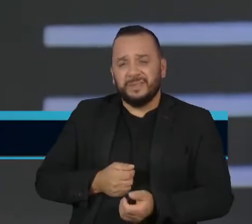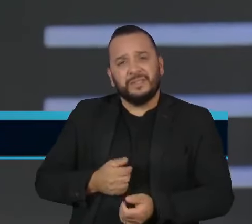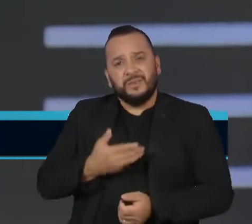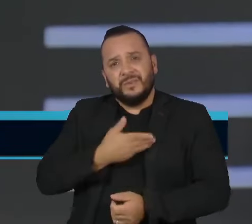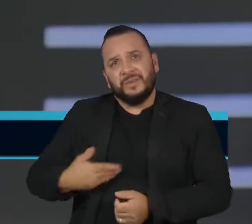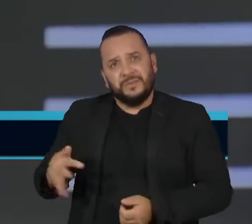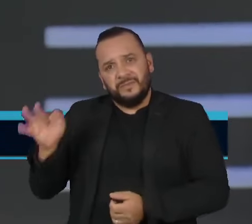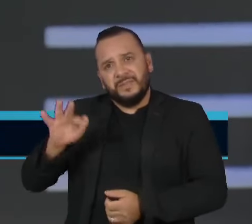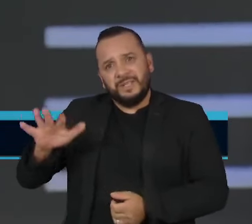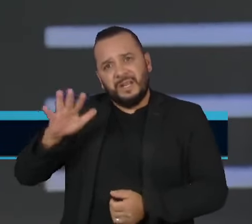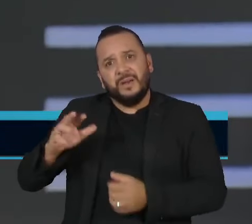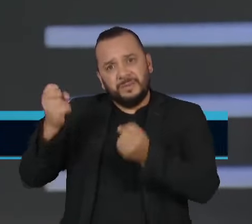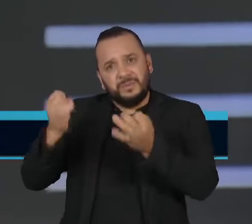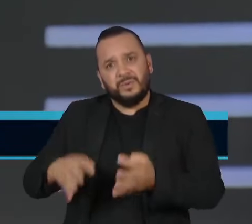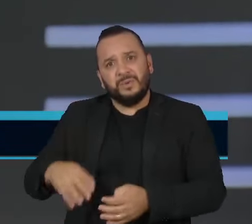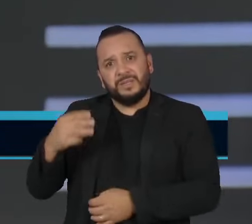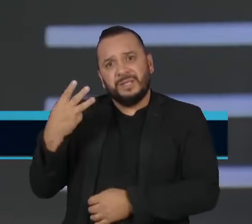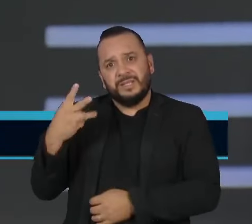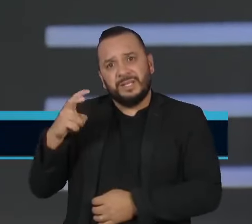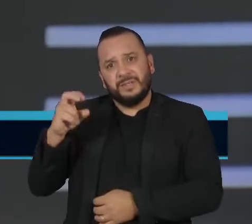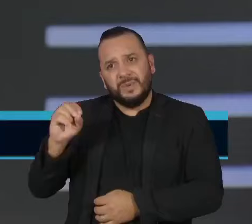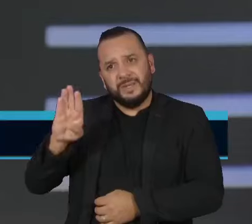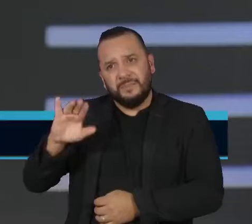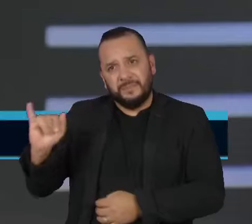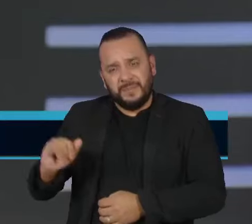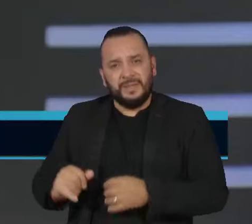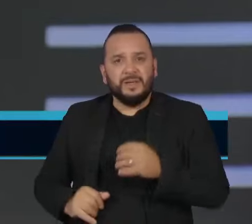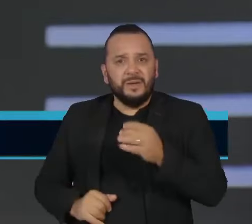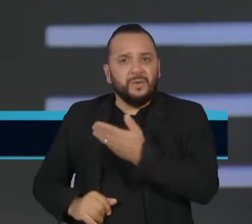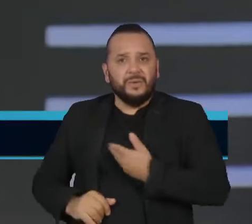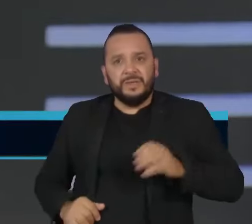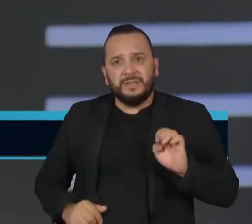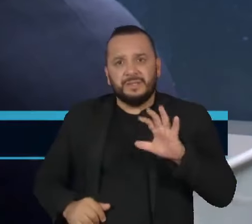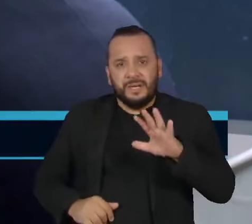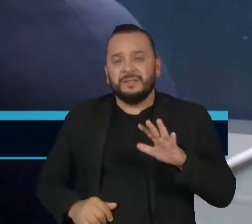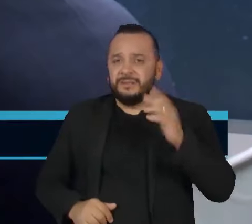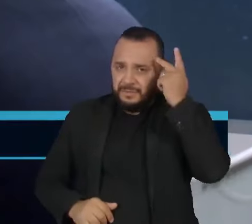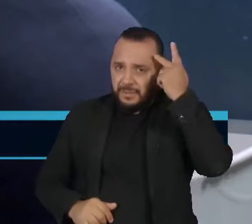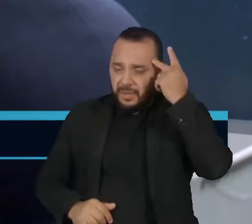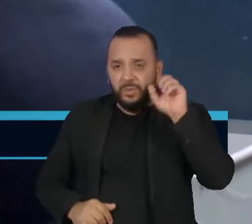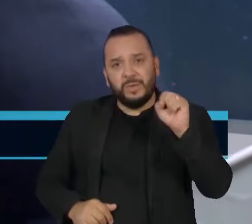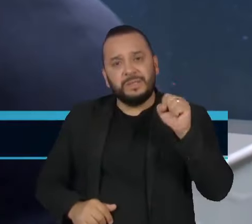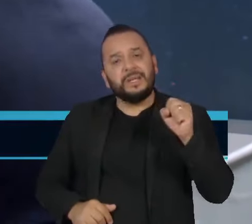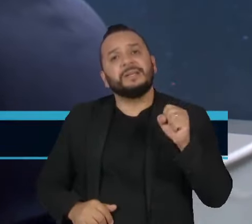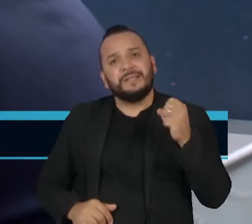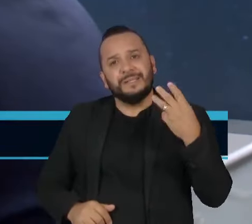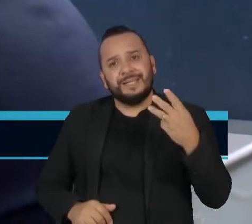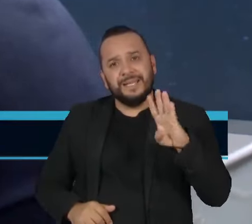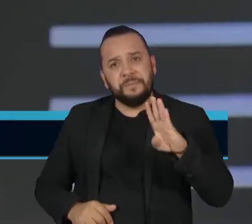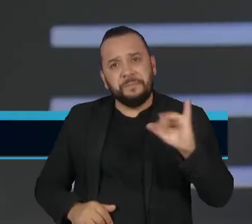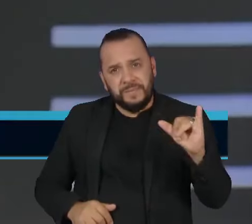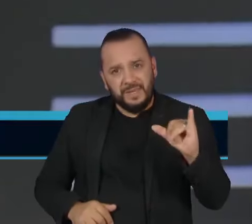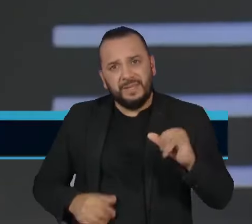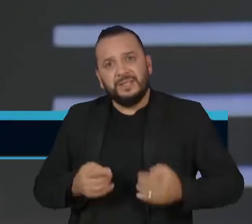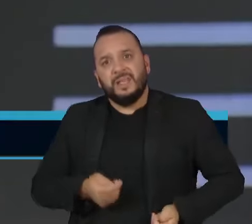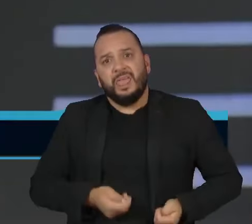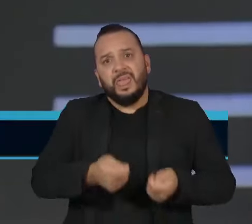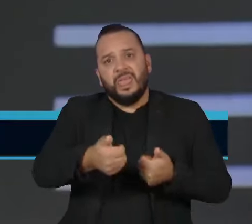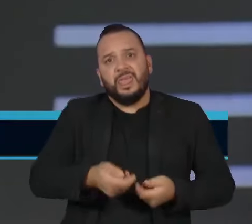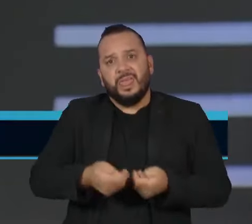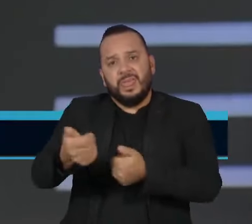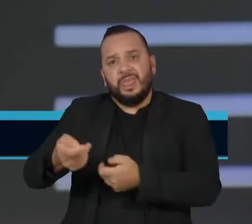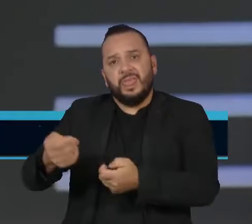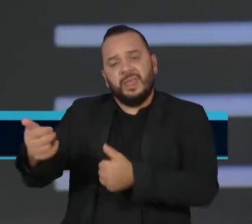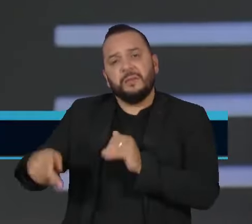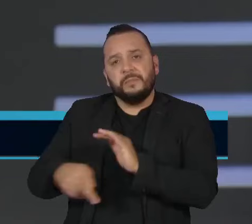350 bi Governo do Estado de São Paulo cerca de 83 Bi é uma festa né anual né então isso tem de